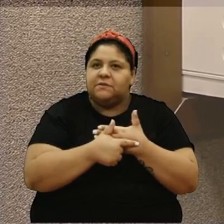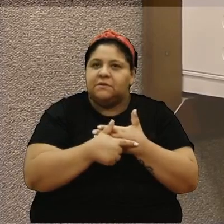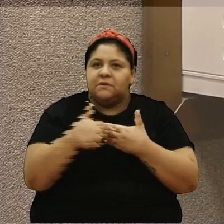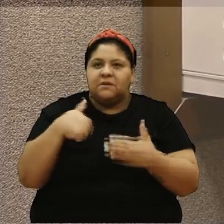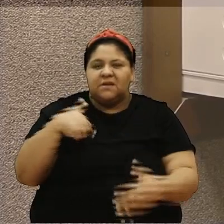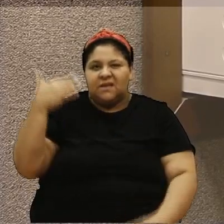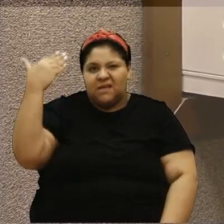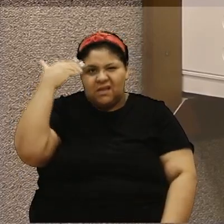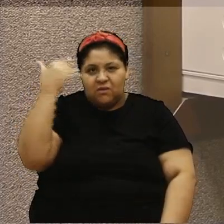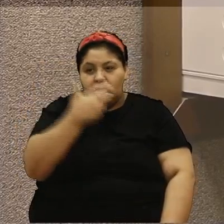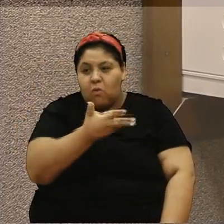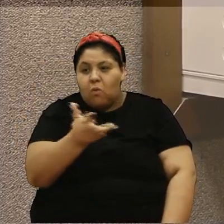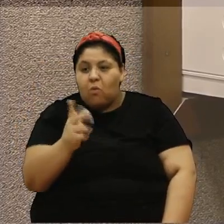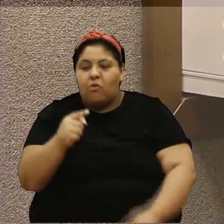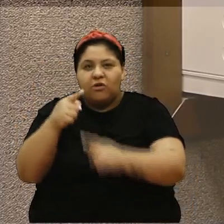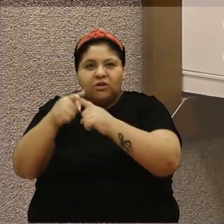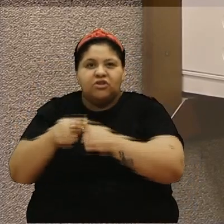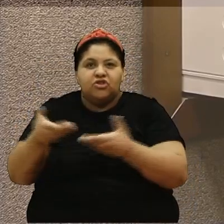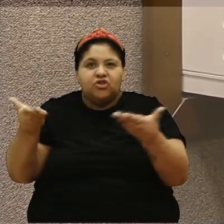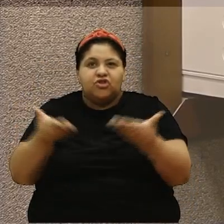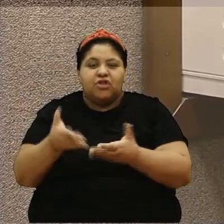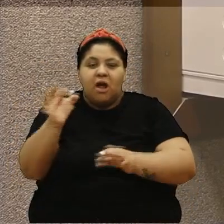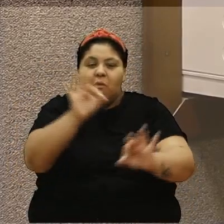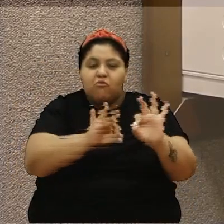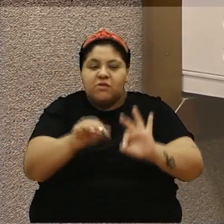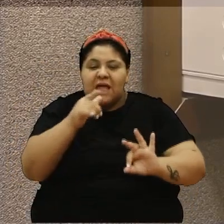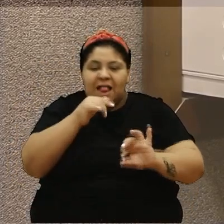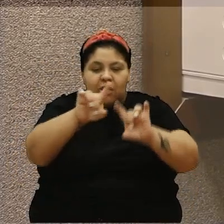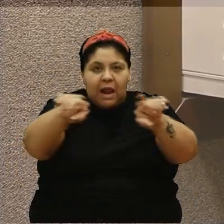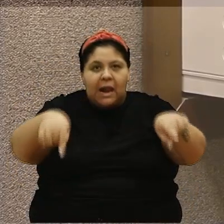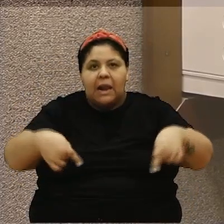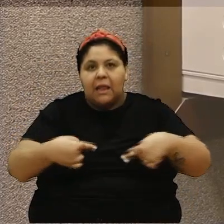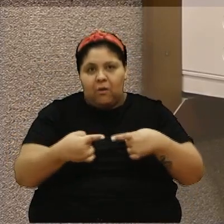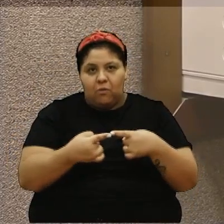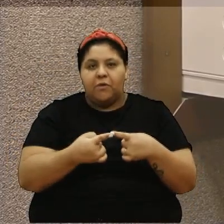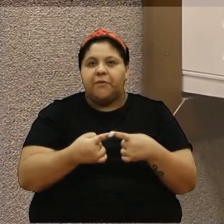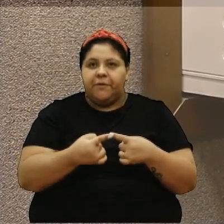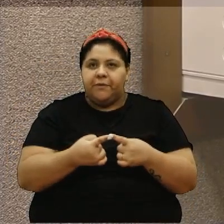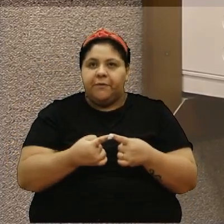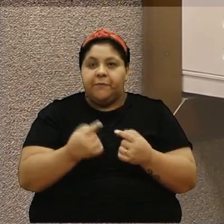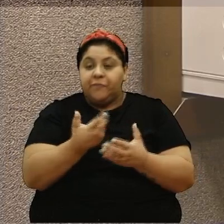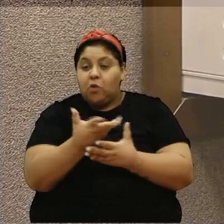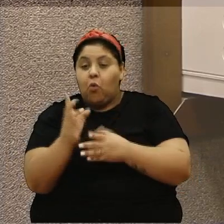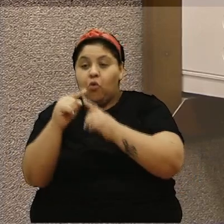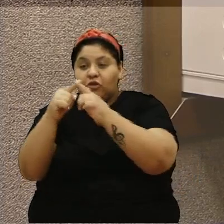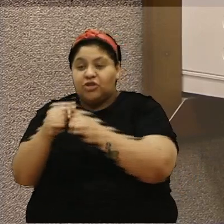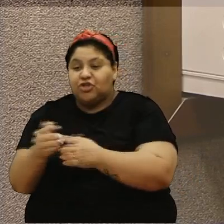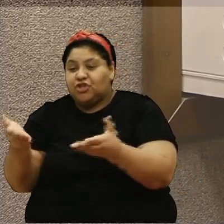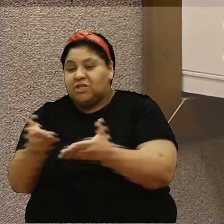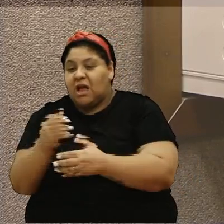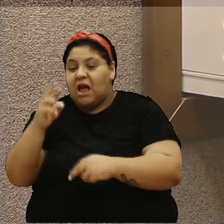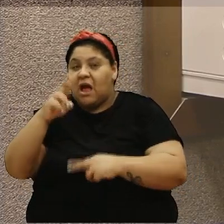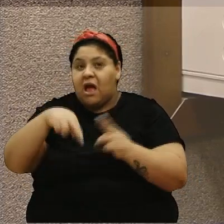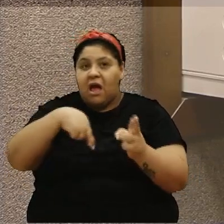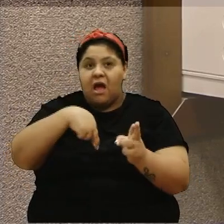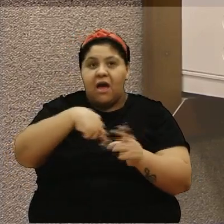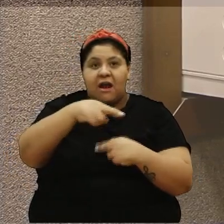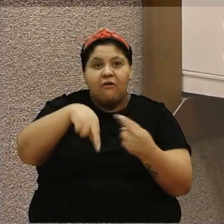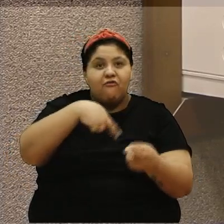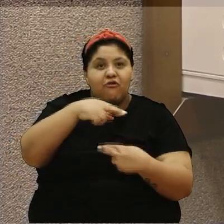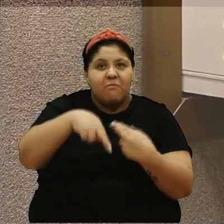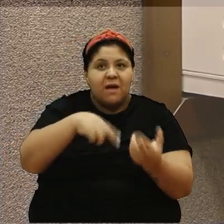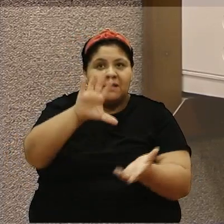sei quantas vezes já foi revitalizada a lagoa, e quantas vezes já foi reformada a Praça do Parque